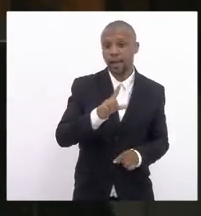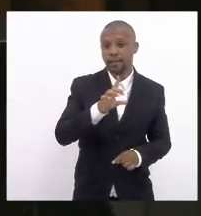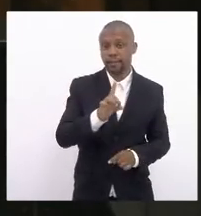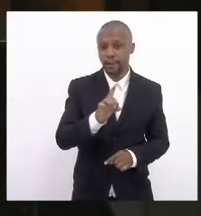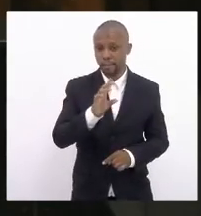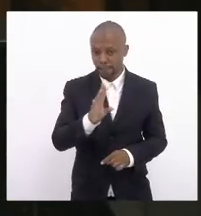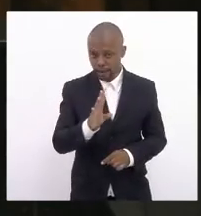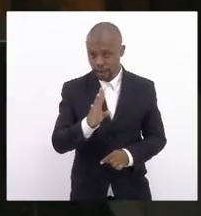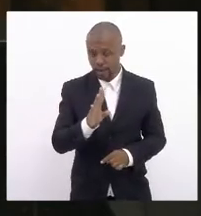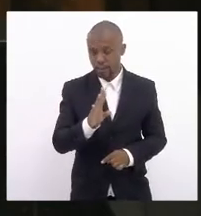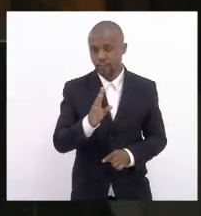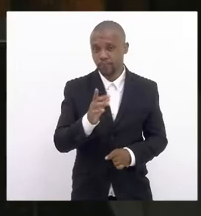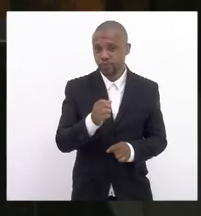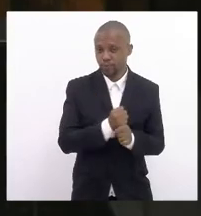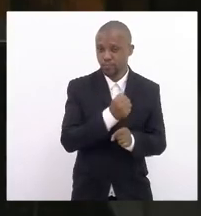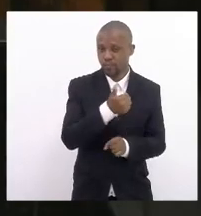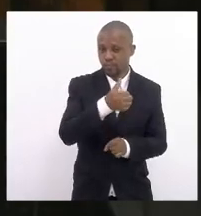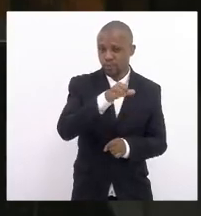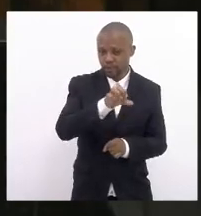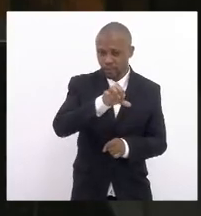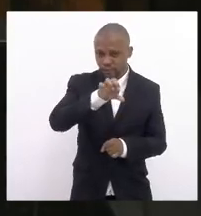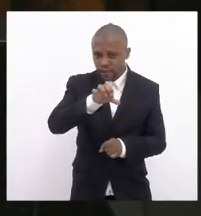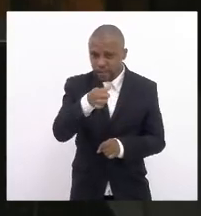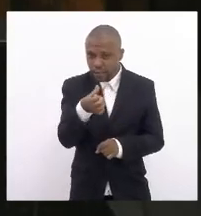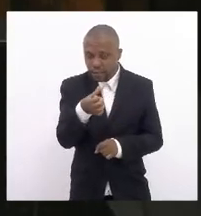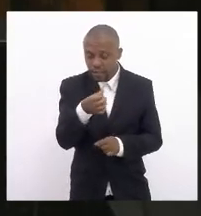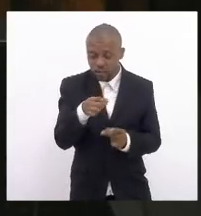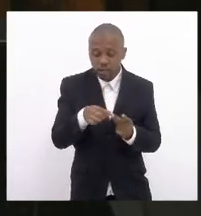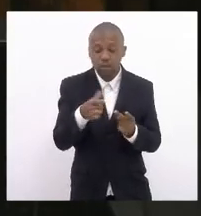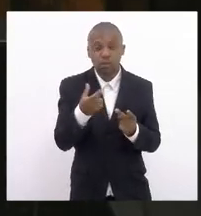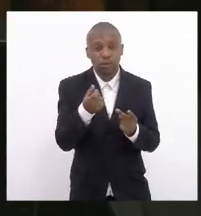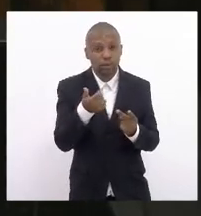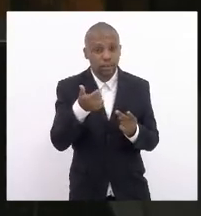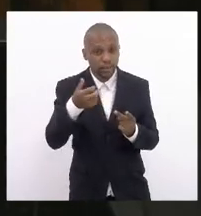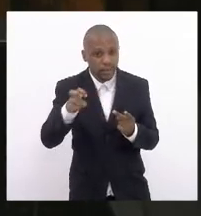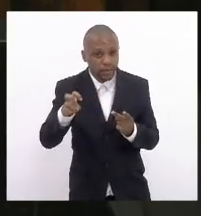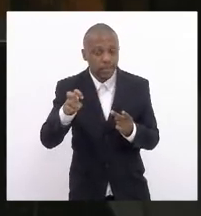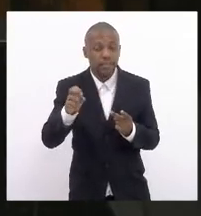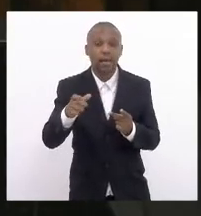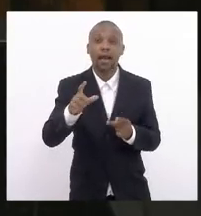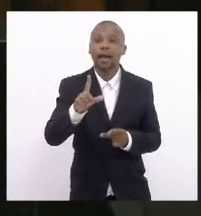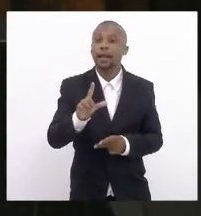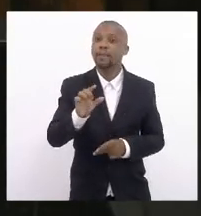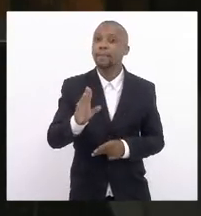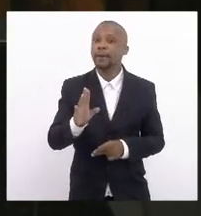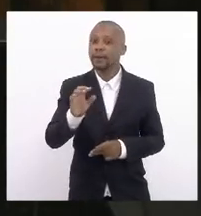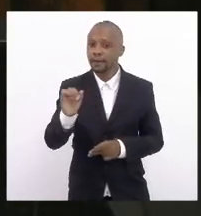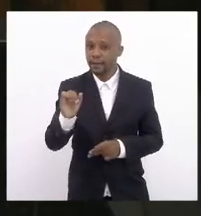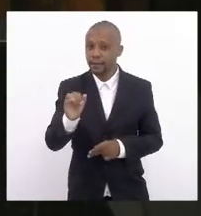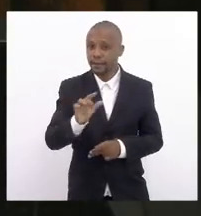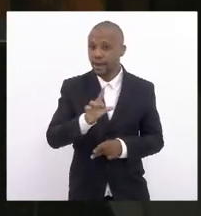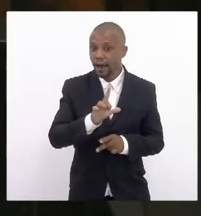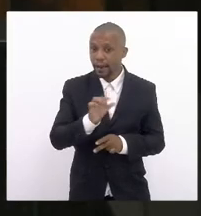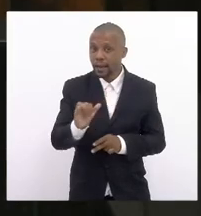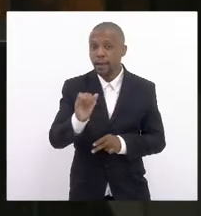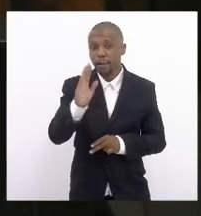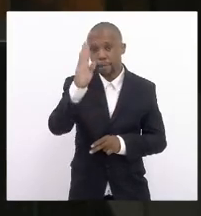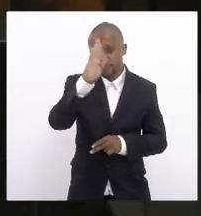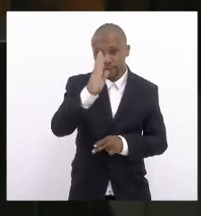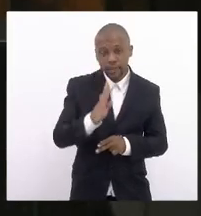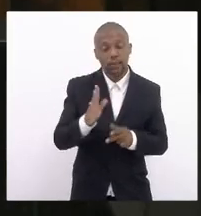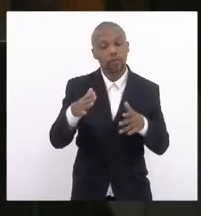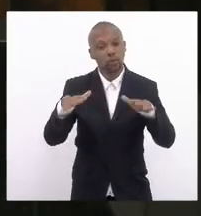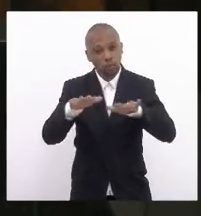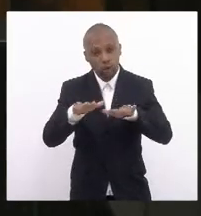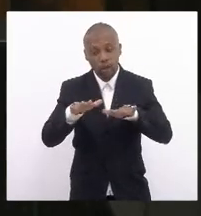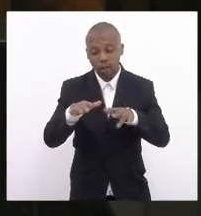1996, e tem mais recentemente, em 2015, a chamada Lei Brasileira de Inclusão. Ambas dão régua e compasso